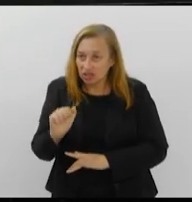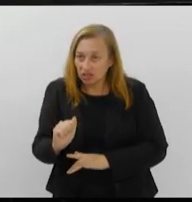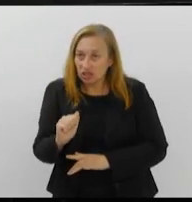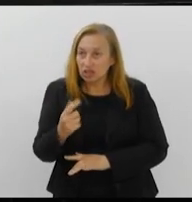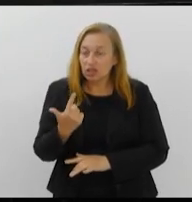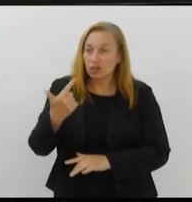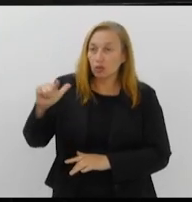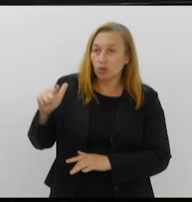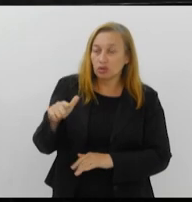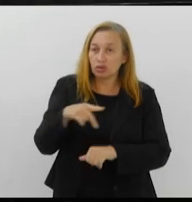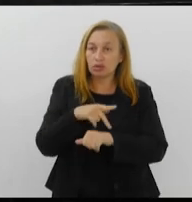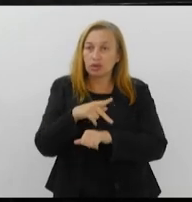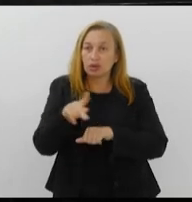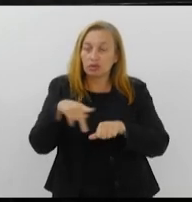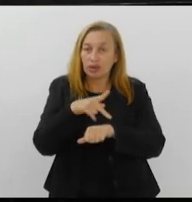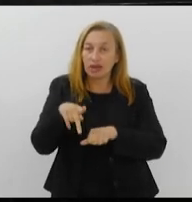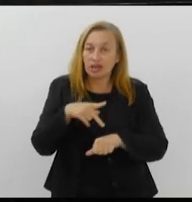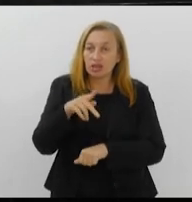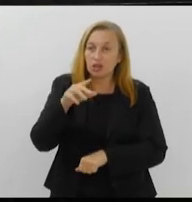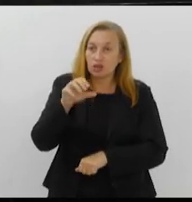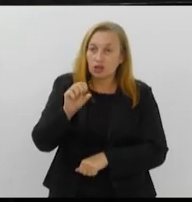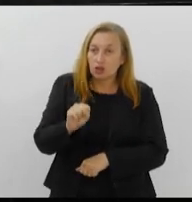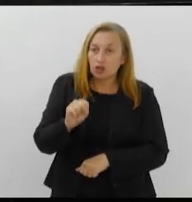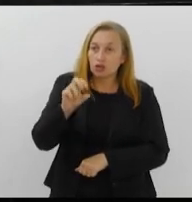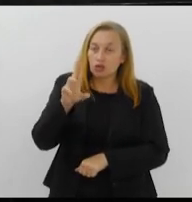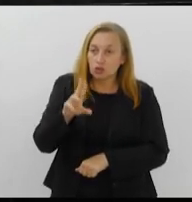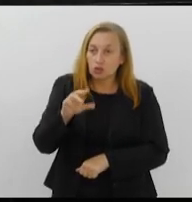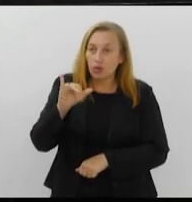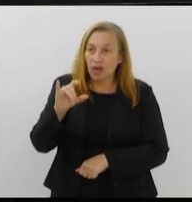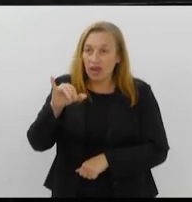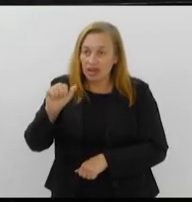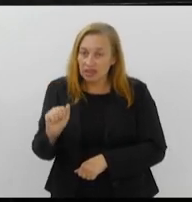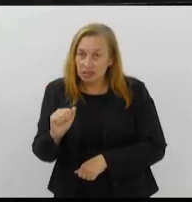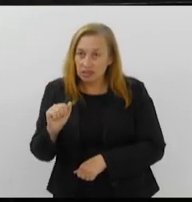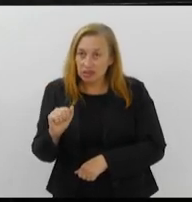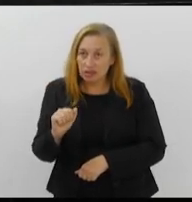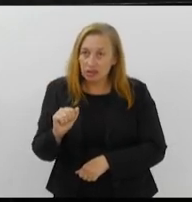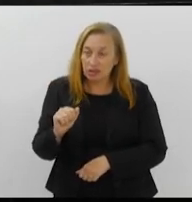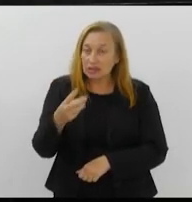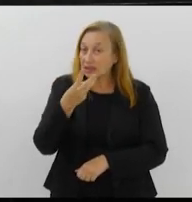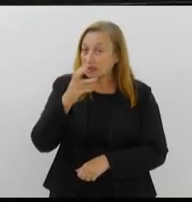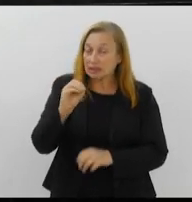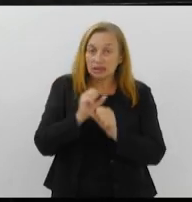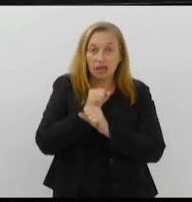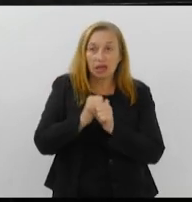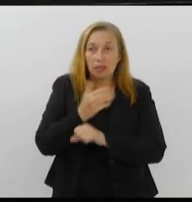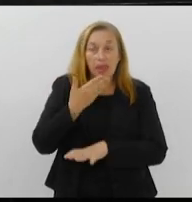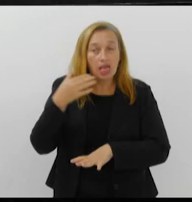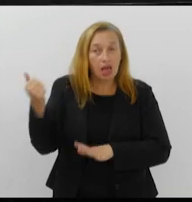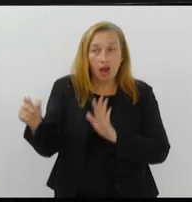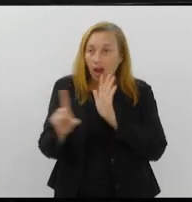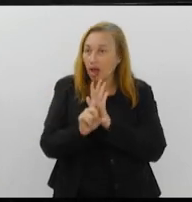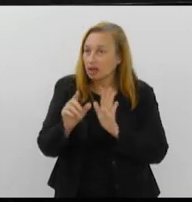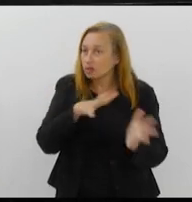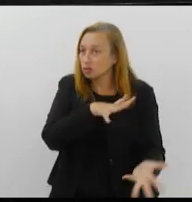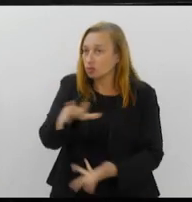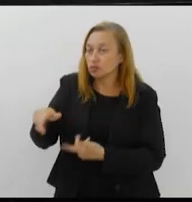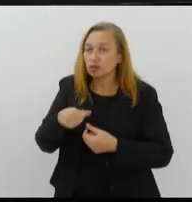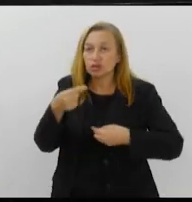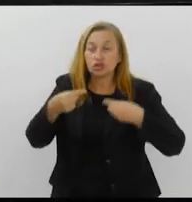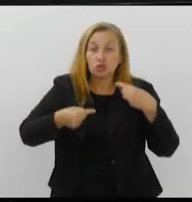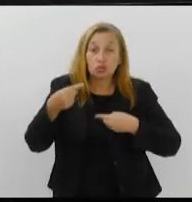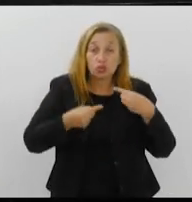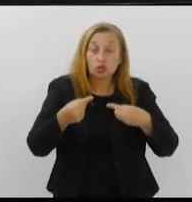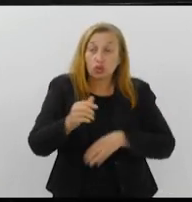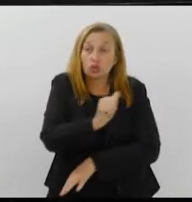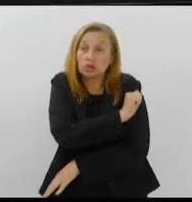de 30 anos, e são consideradas as melhores leis do mundo até agora, que discutem com os